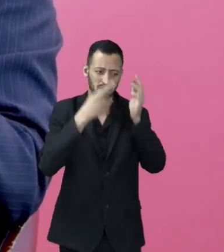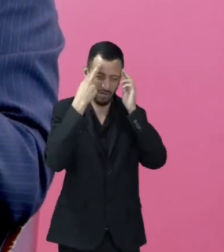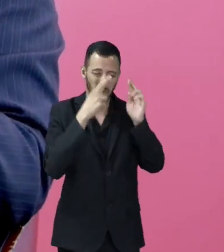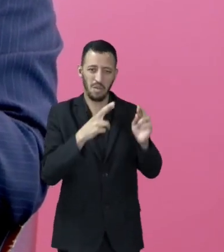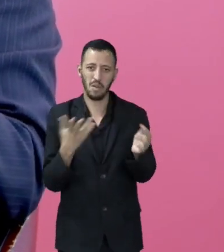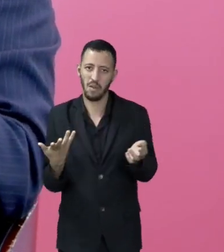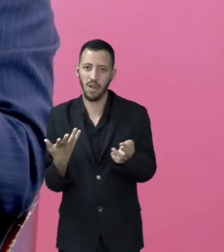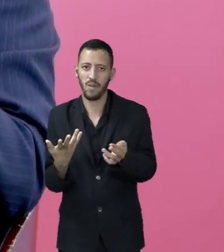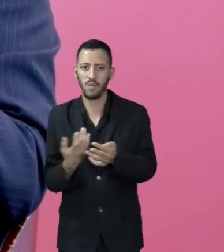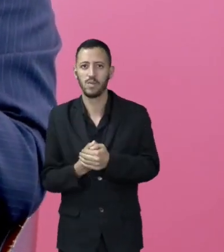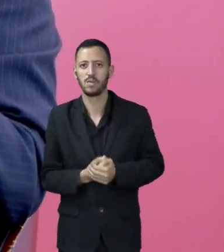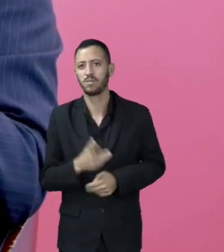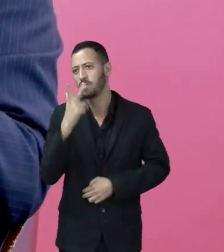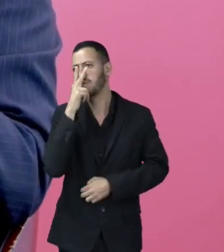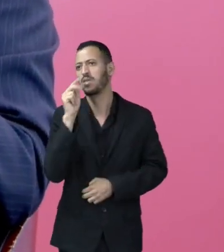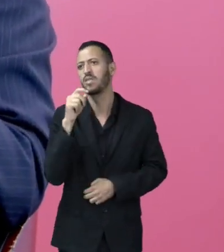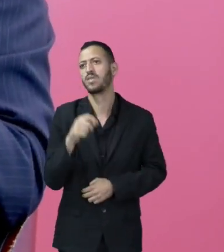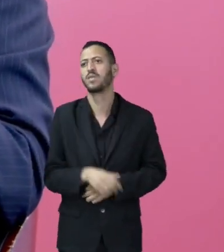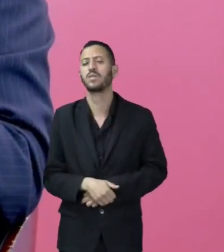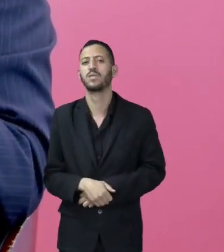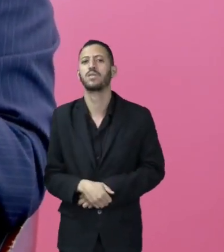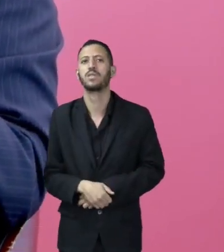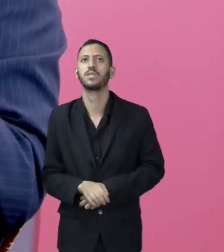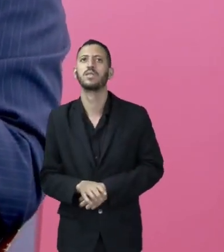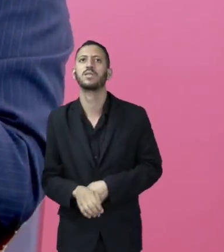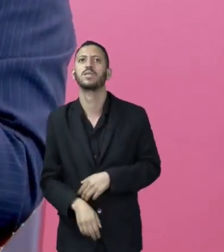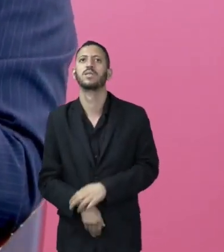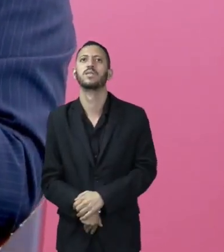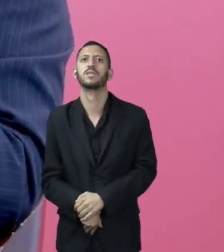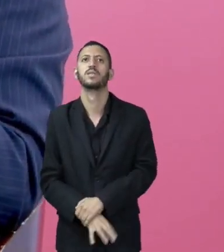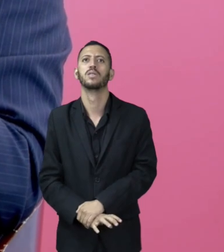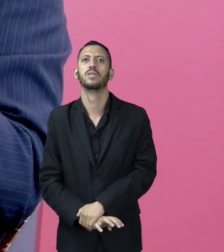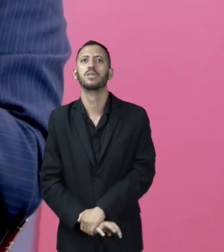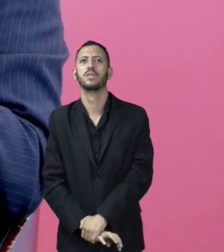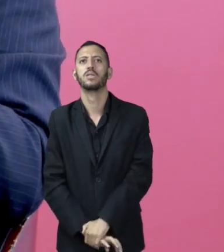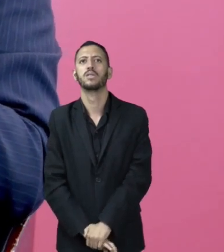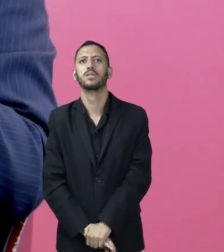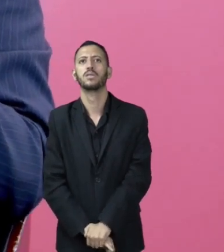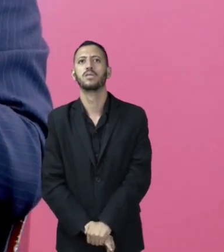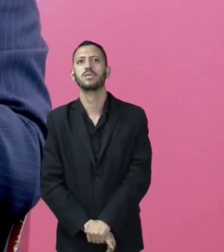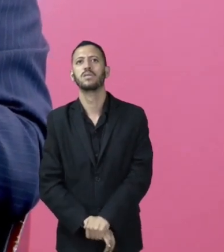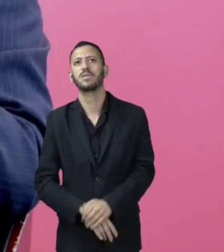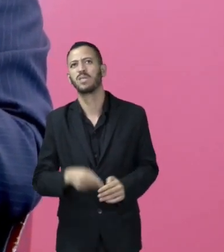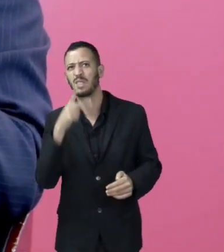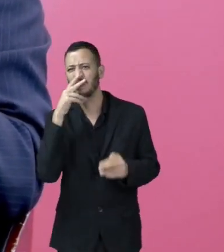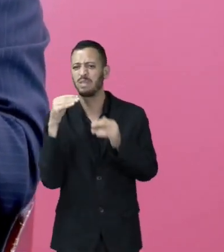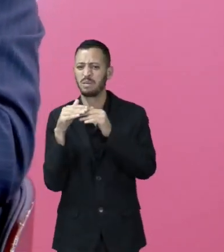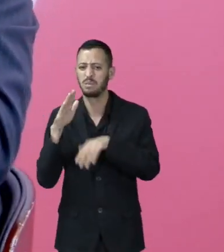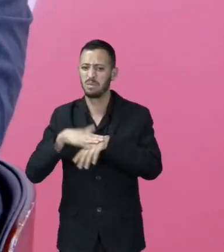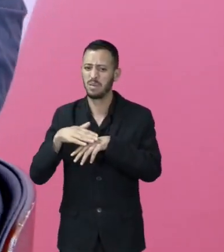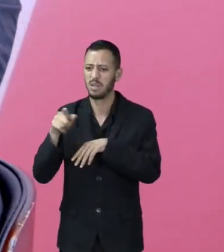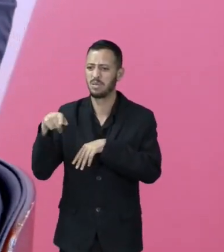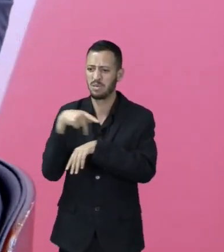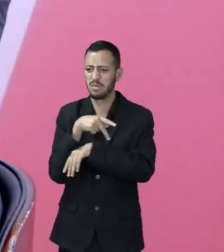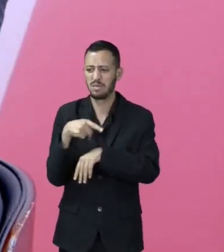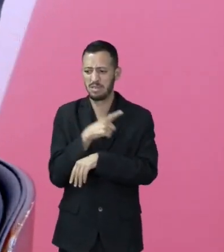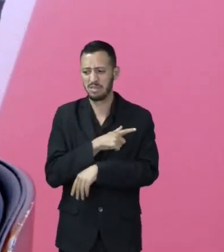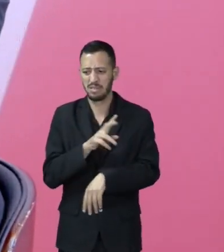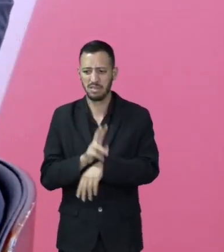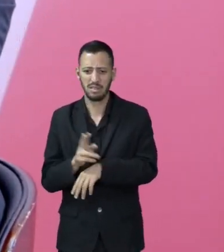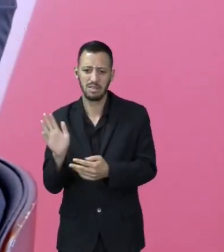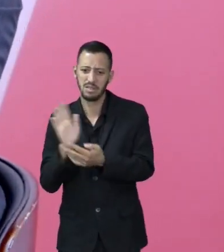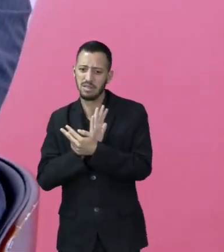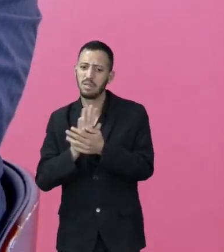né? E você acha que isso tem mais a ver com um país que ele ainda é muito conservador para